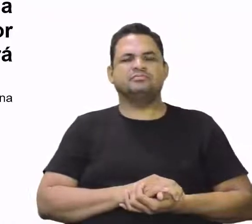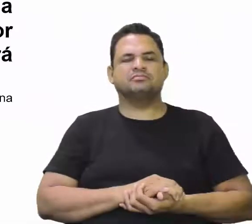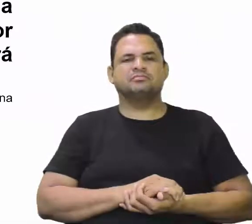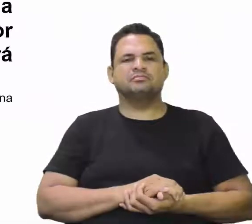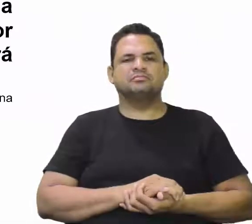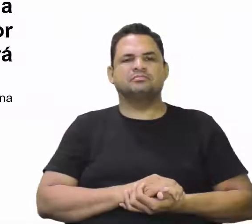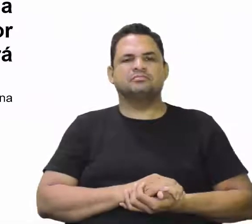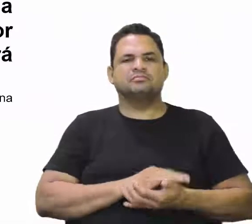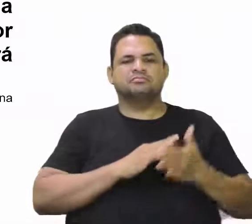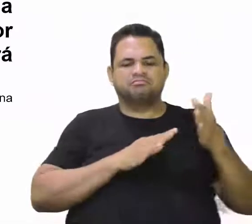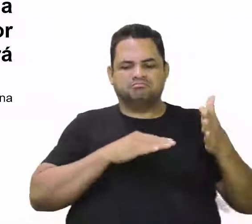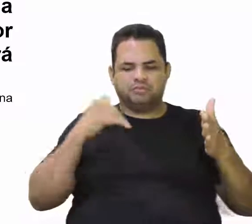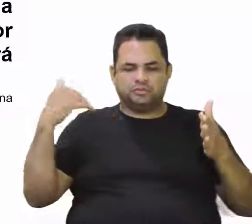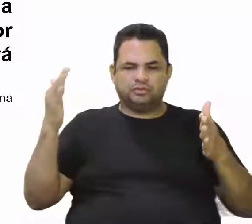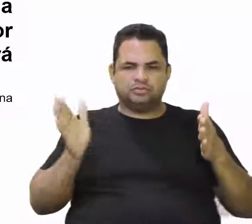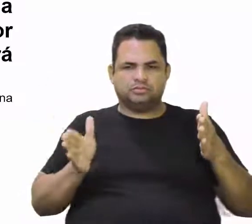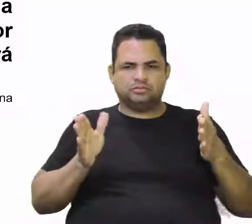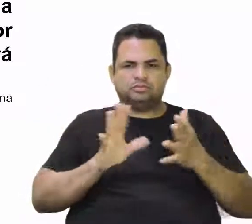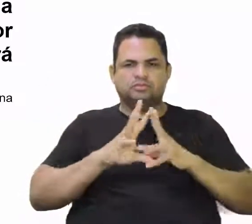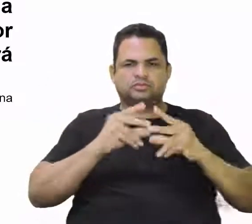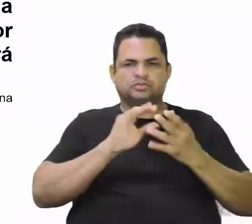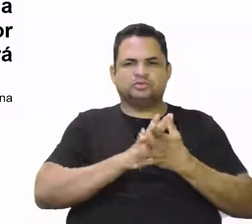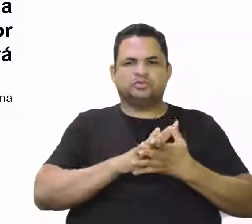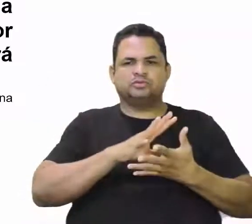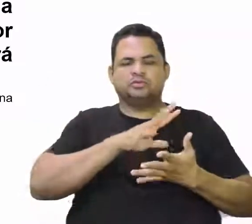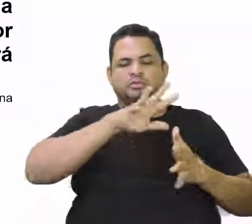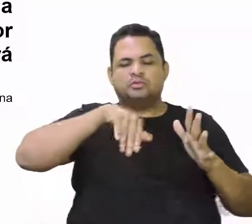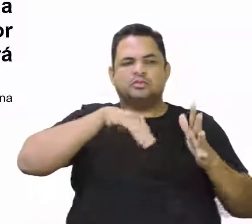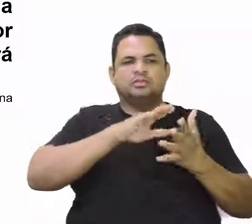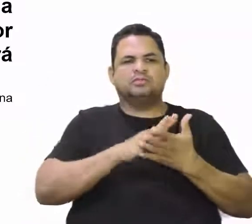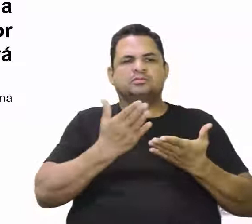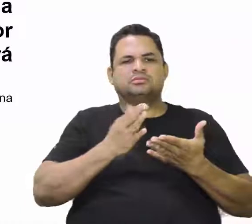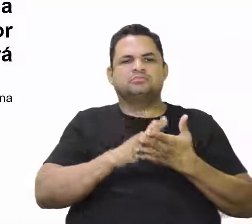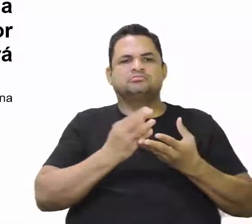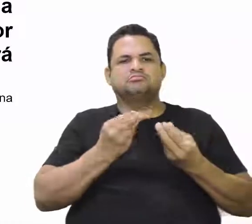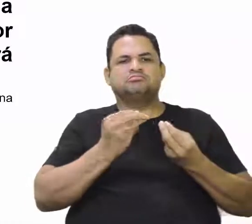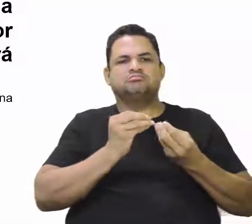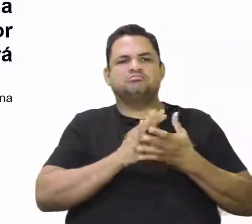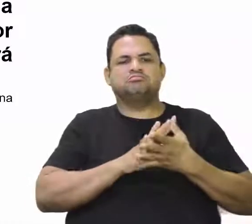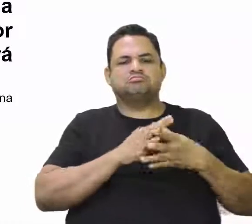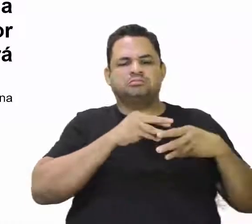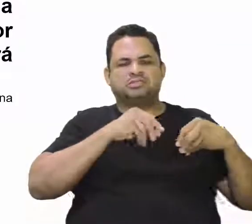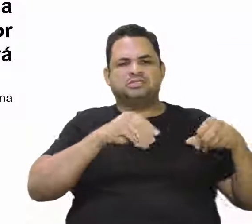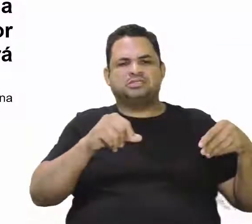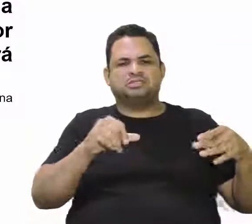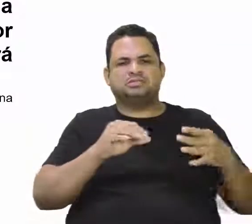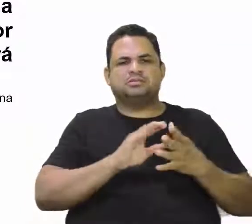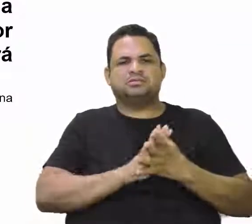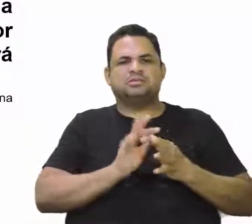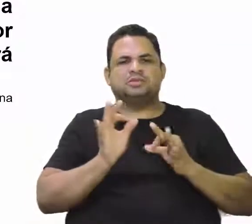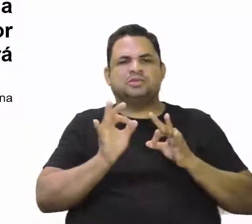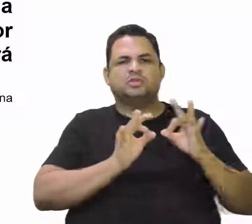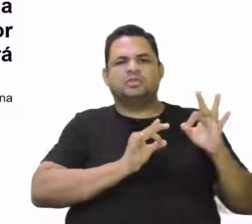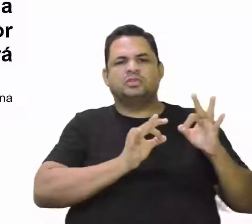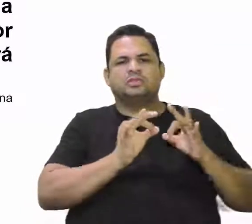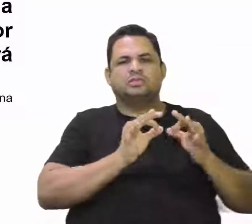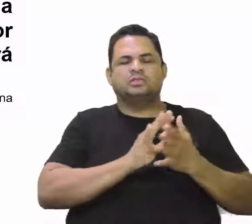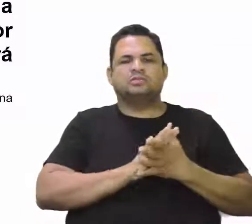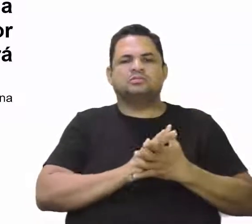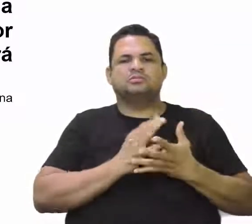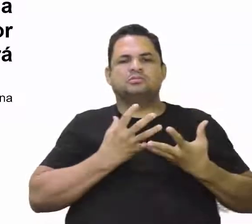De ponta a ponta, é tudo praia e palmo. Muito chão e muito formosa.